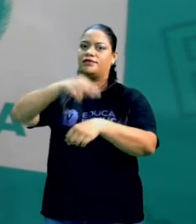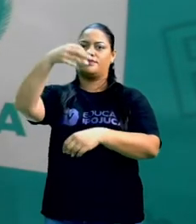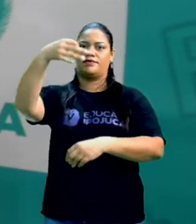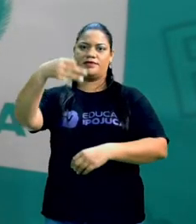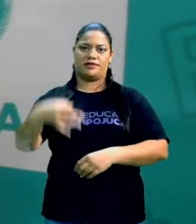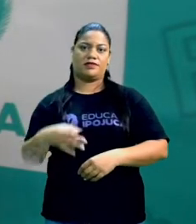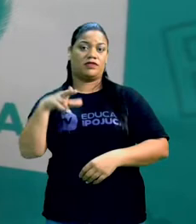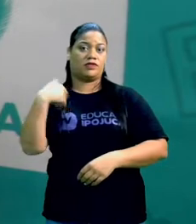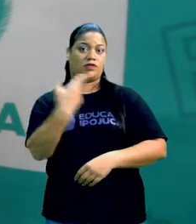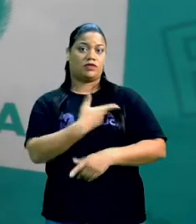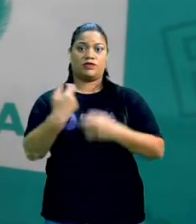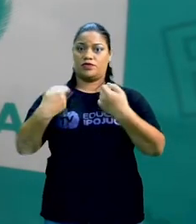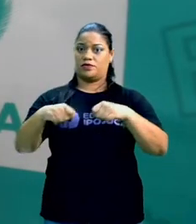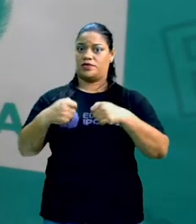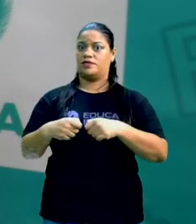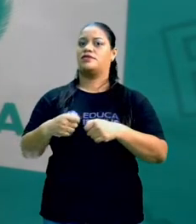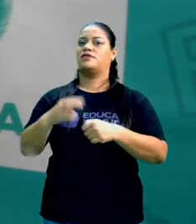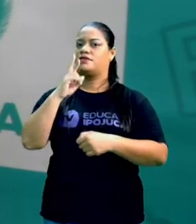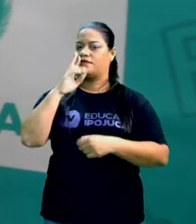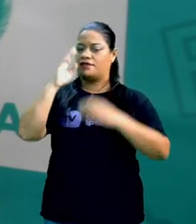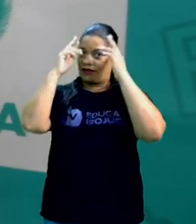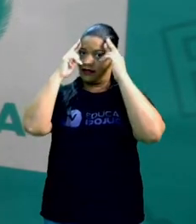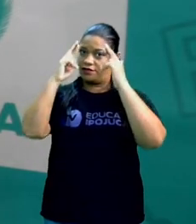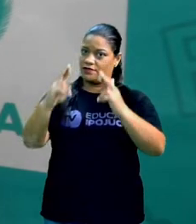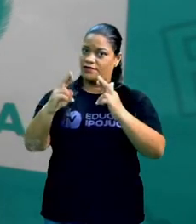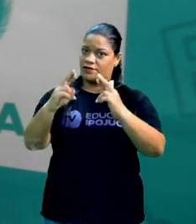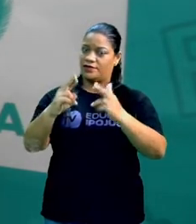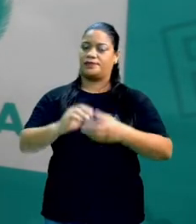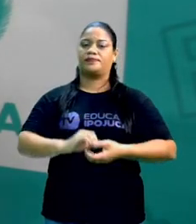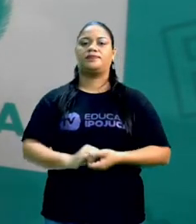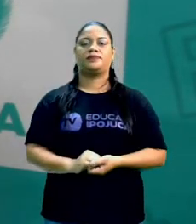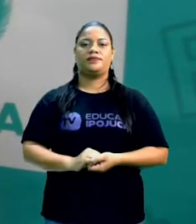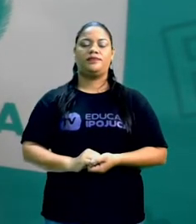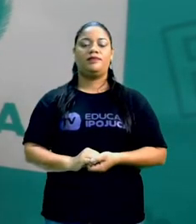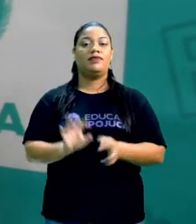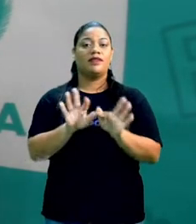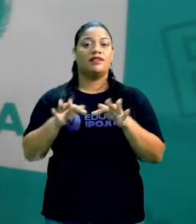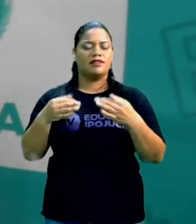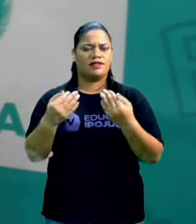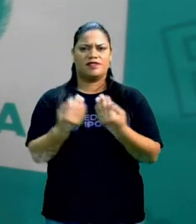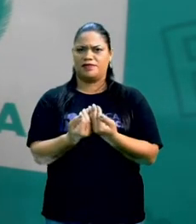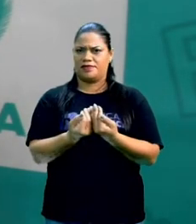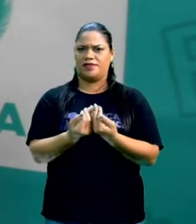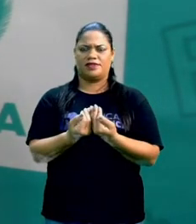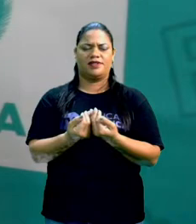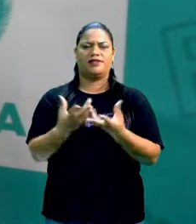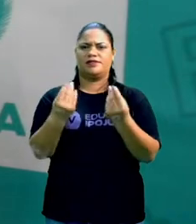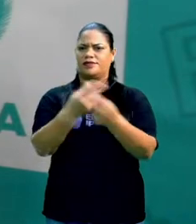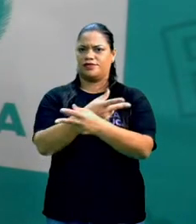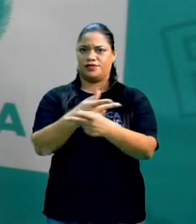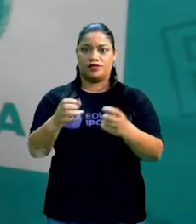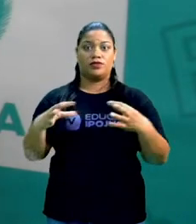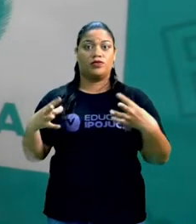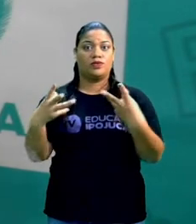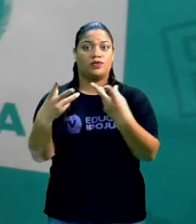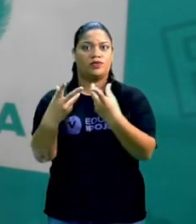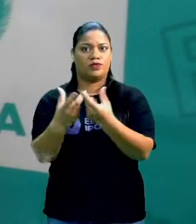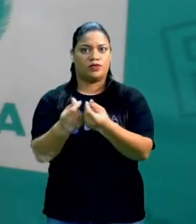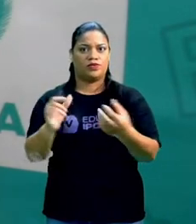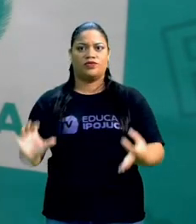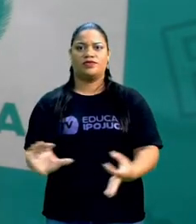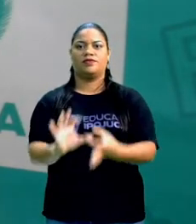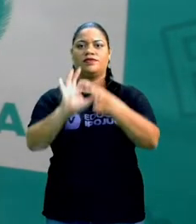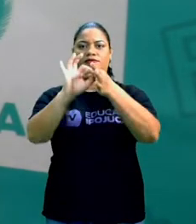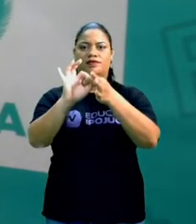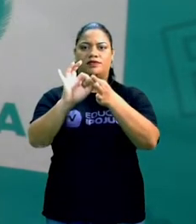também tem que respeitar. As configurações familiares e etc. E todas estão